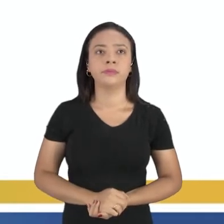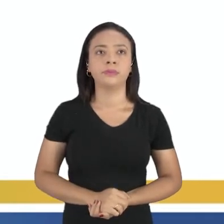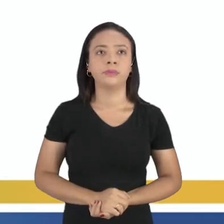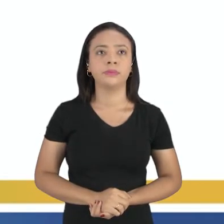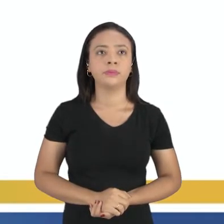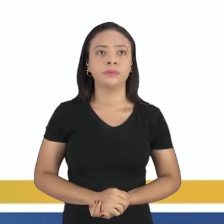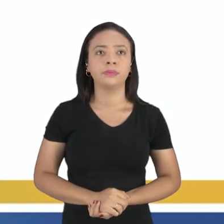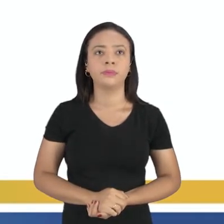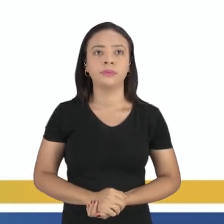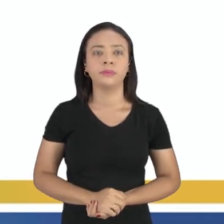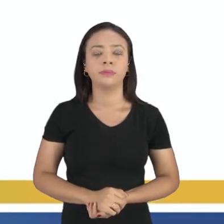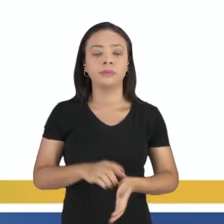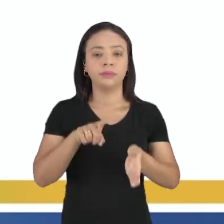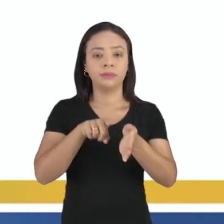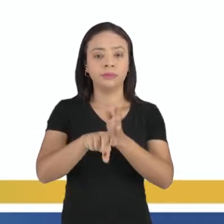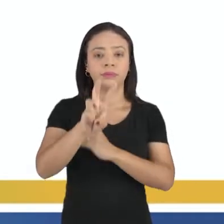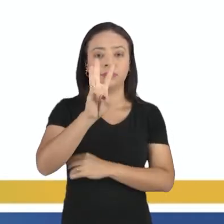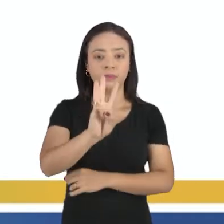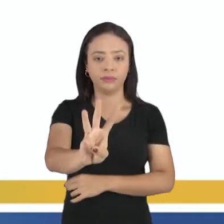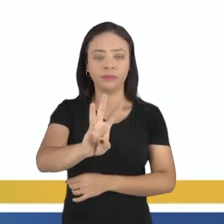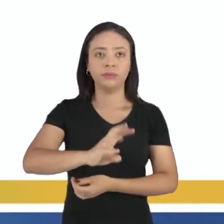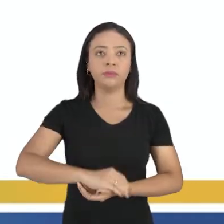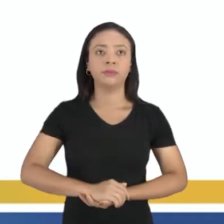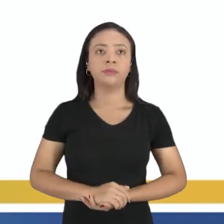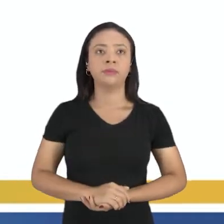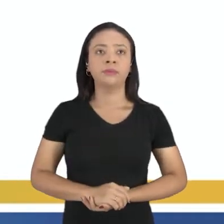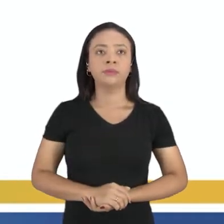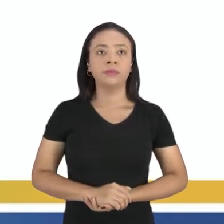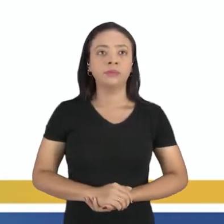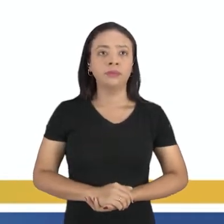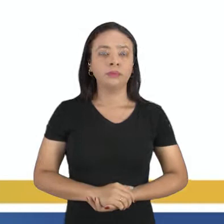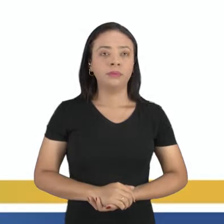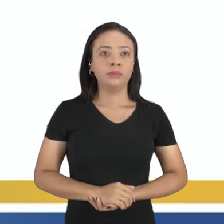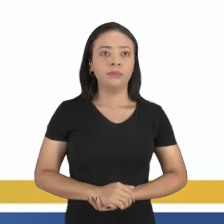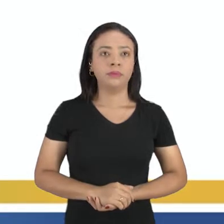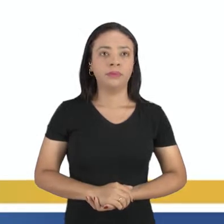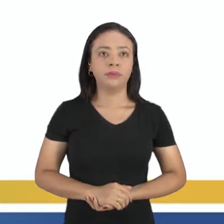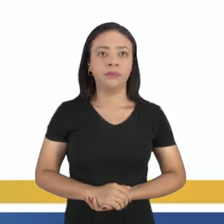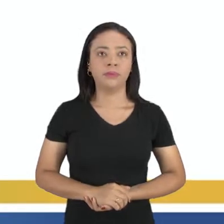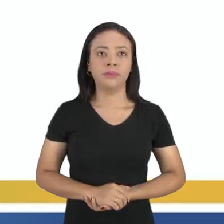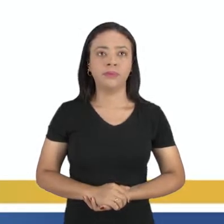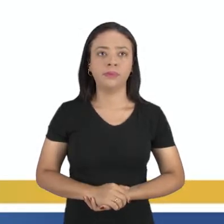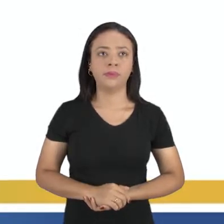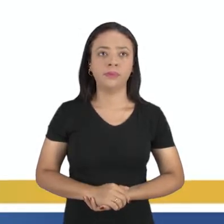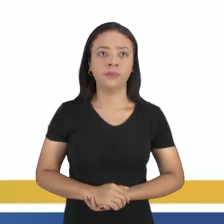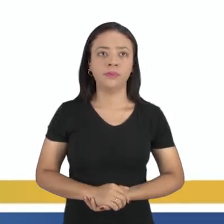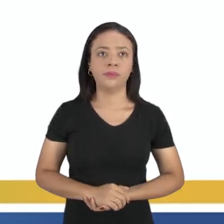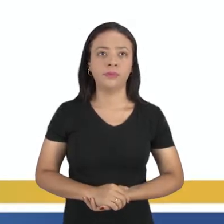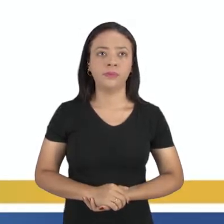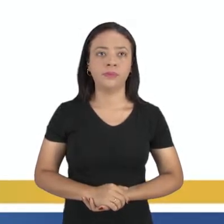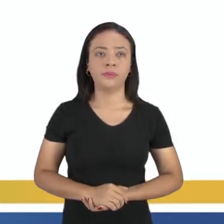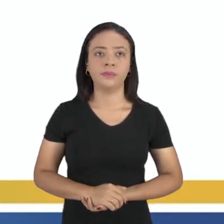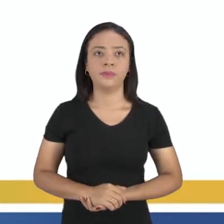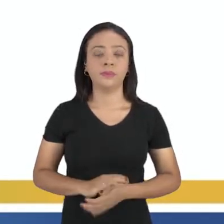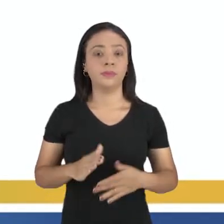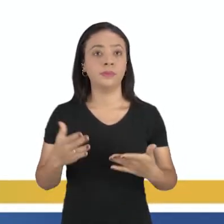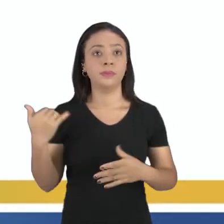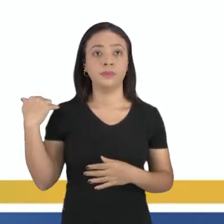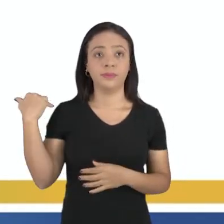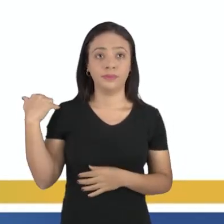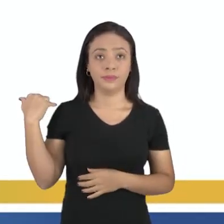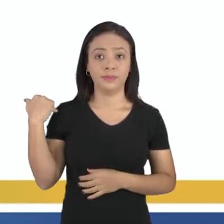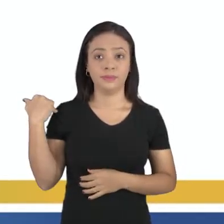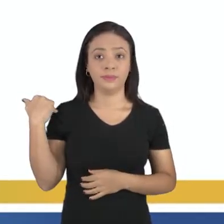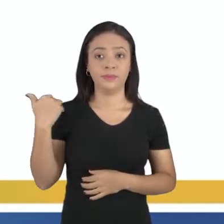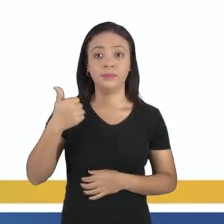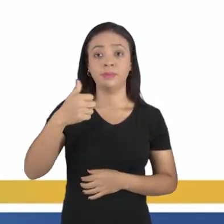o nosso próximo exercitando, né? Exercício de número 3. Bom, as